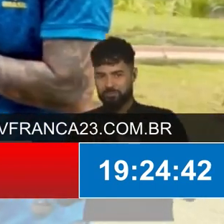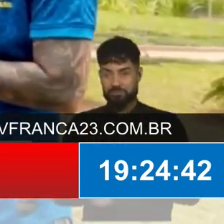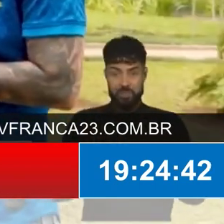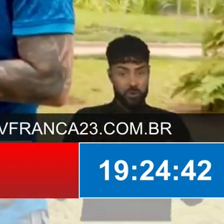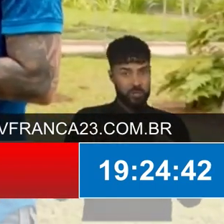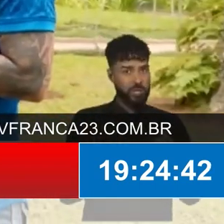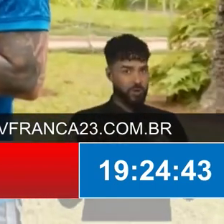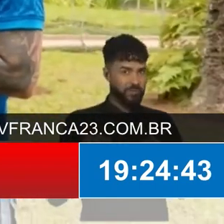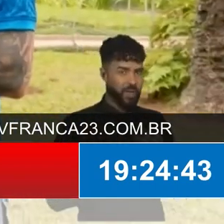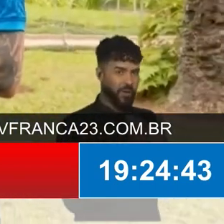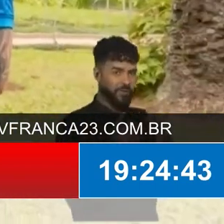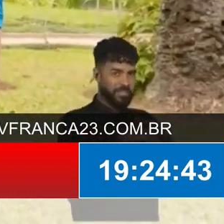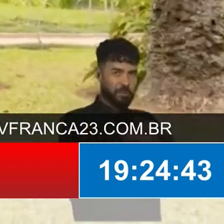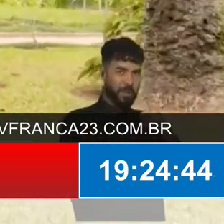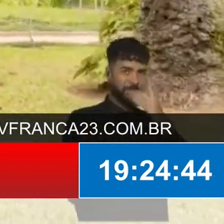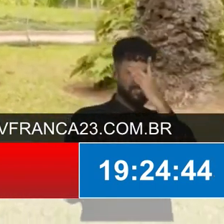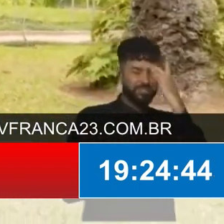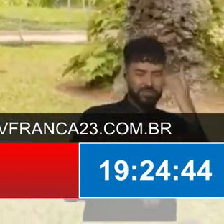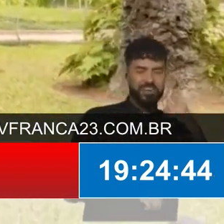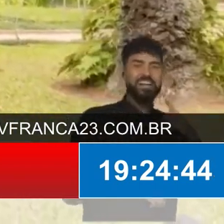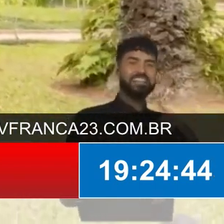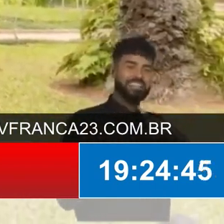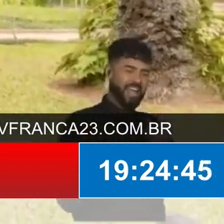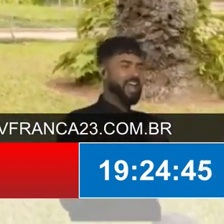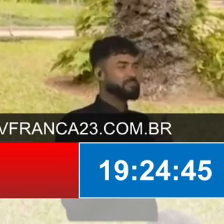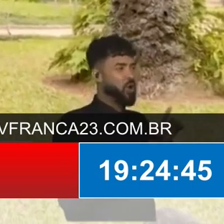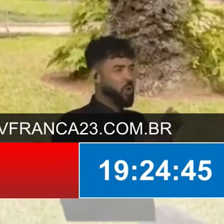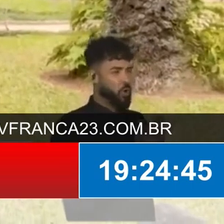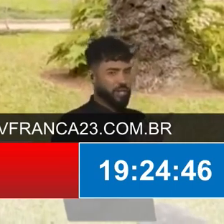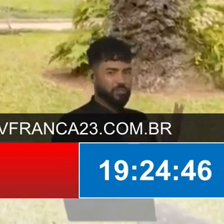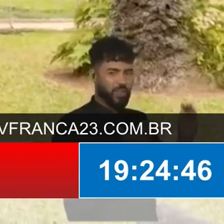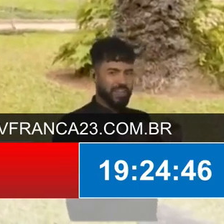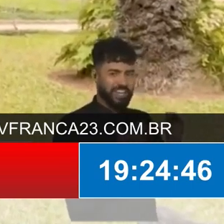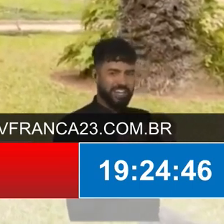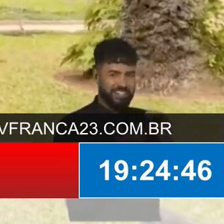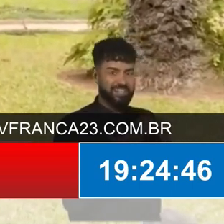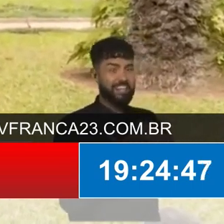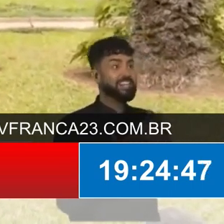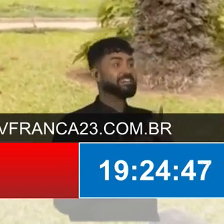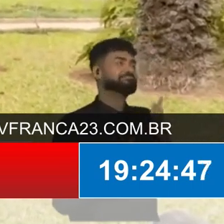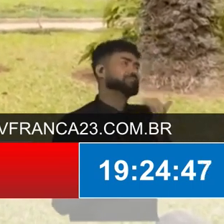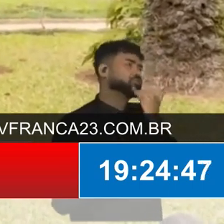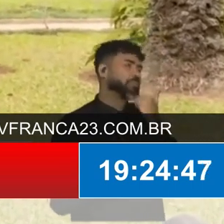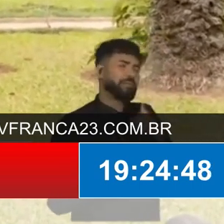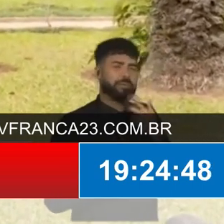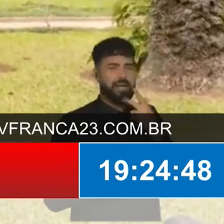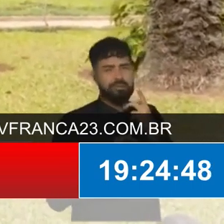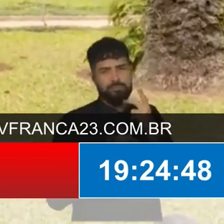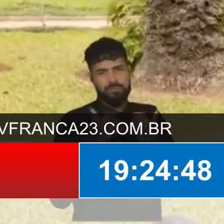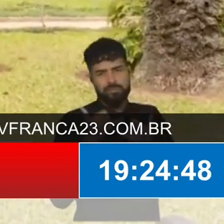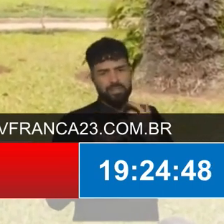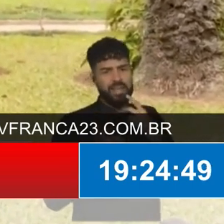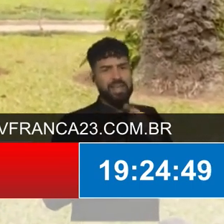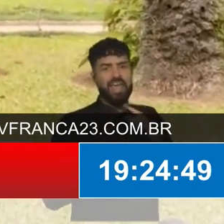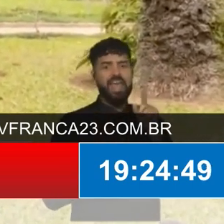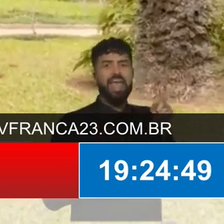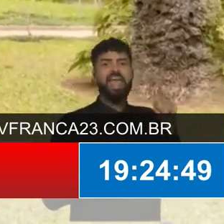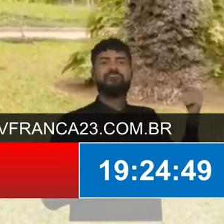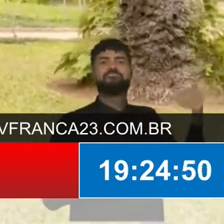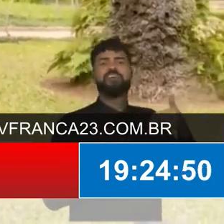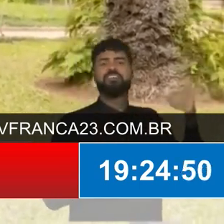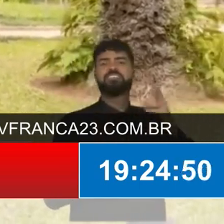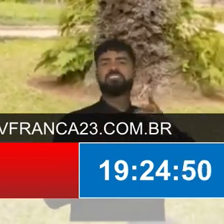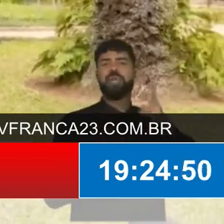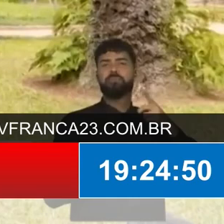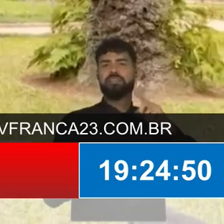eu vim conversar com uma pessoa que está colecionando o álbum e, com perdão do trocadilho, é uma figurinha constante na